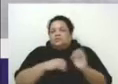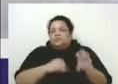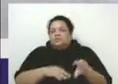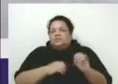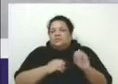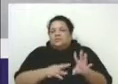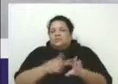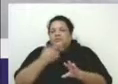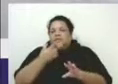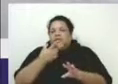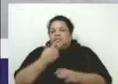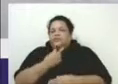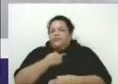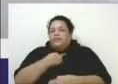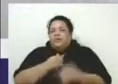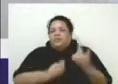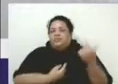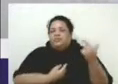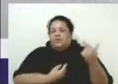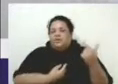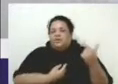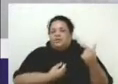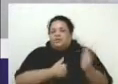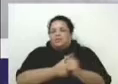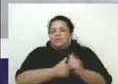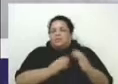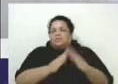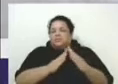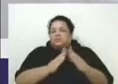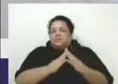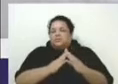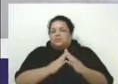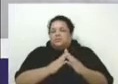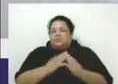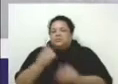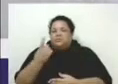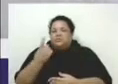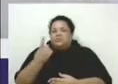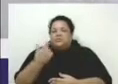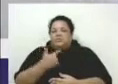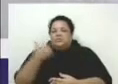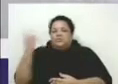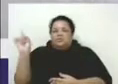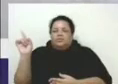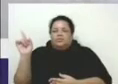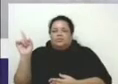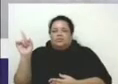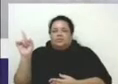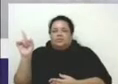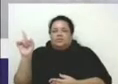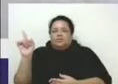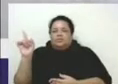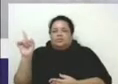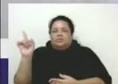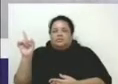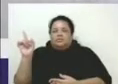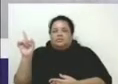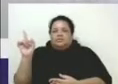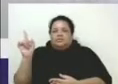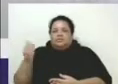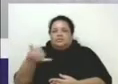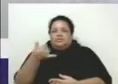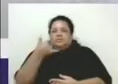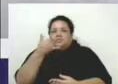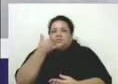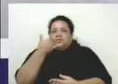na escola próximo da casa. A única escola seria do estado mais próxima. Foi ligado na frente dessa outra